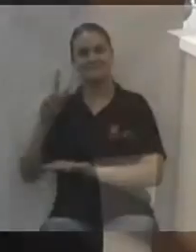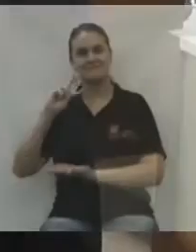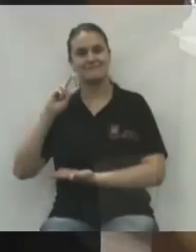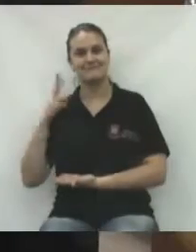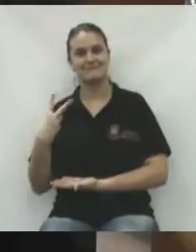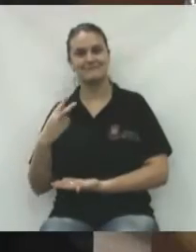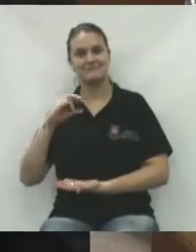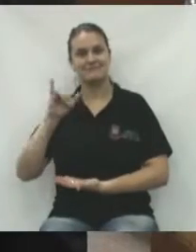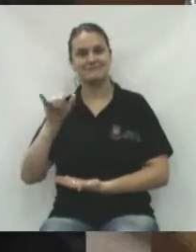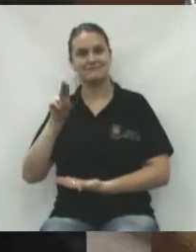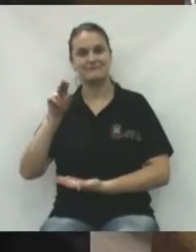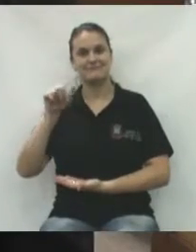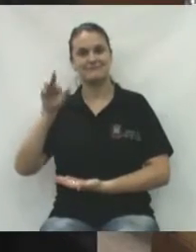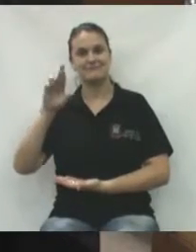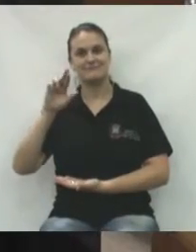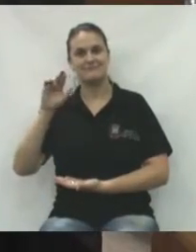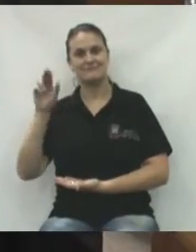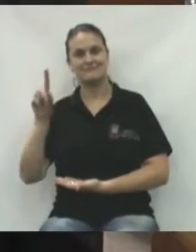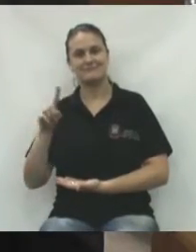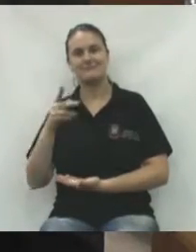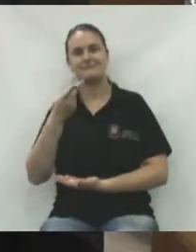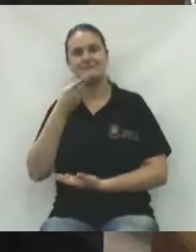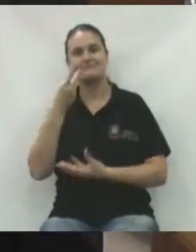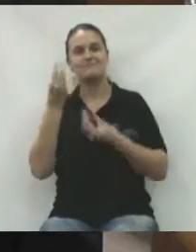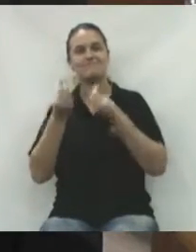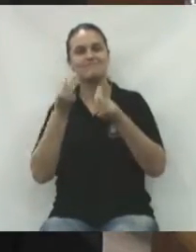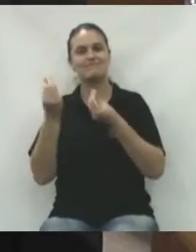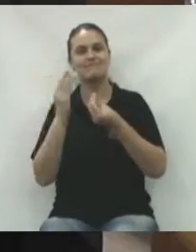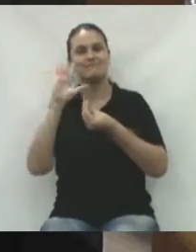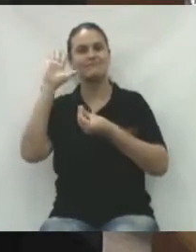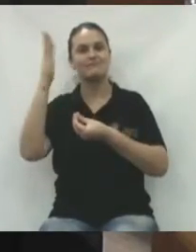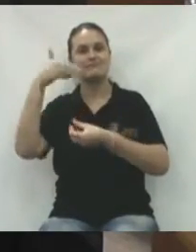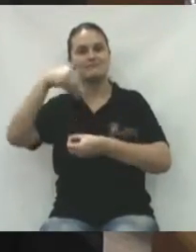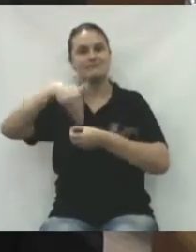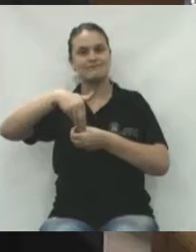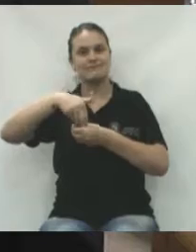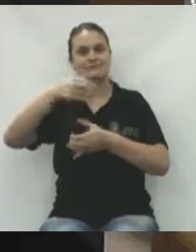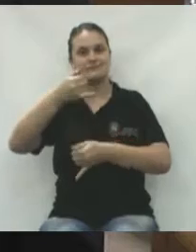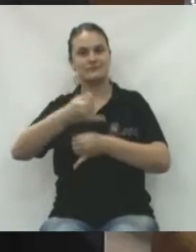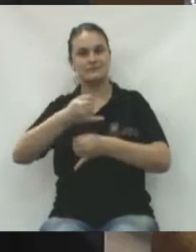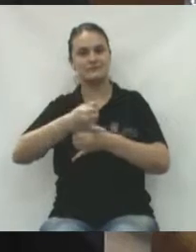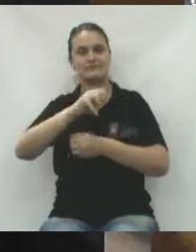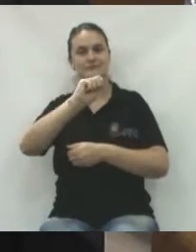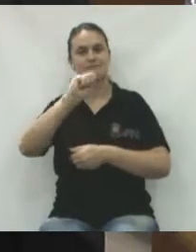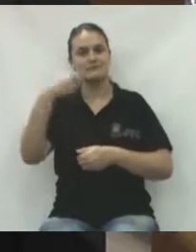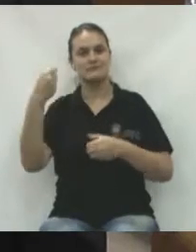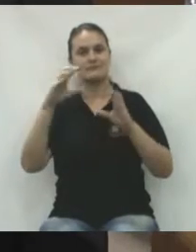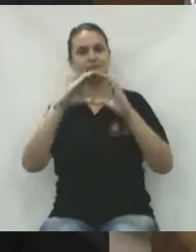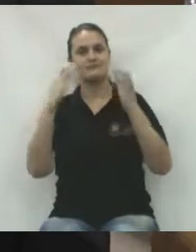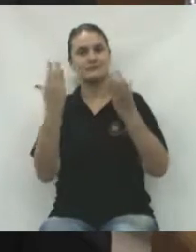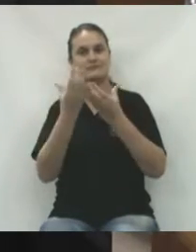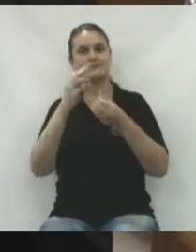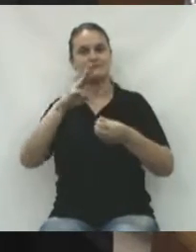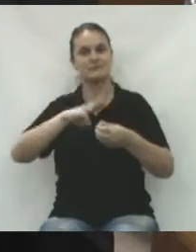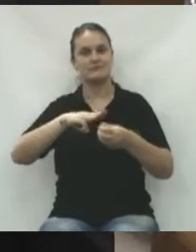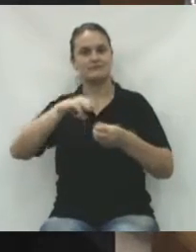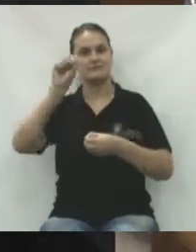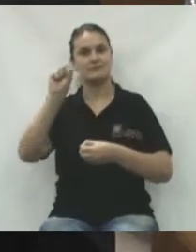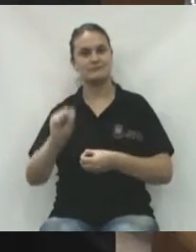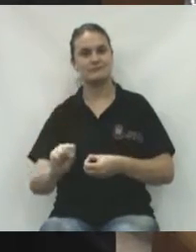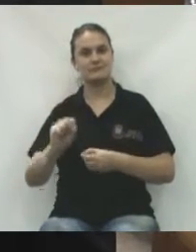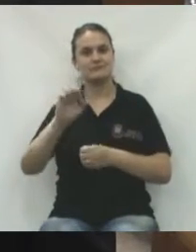vereador jonny stica vai informar como foi a composição da nova diretoria da cansou associação das câmaras municipais